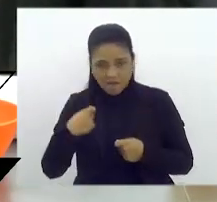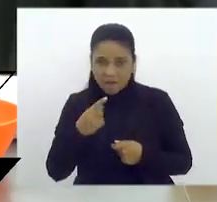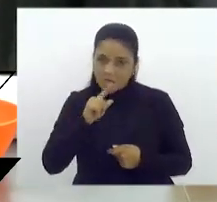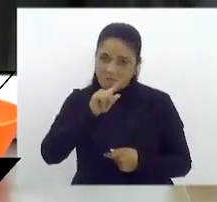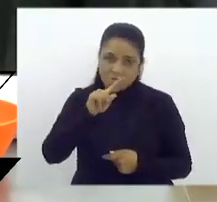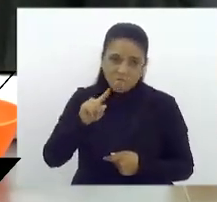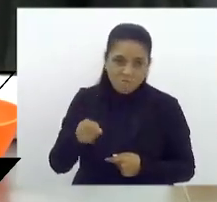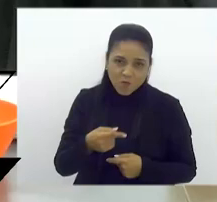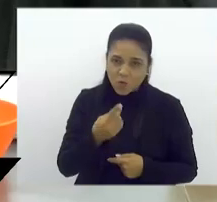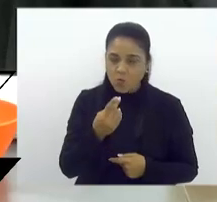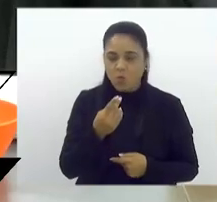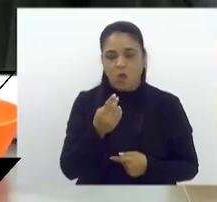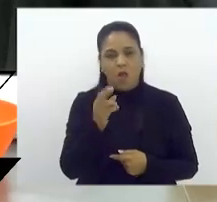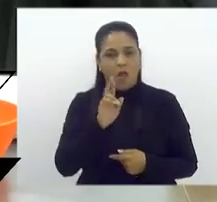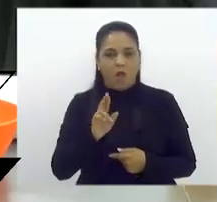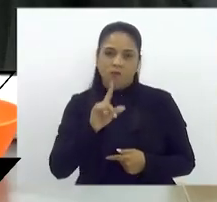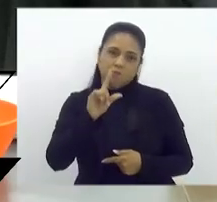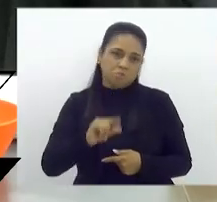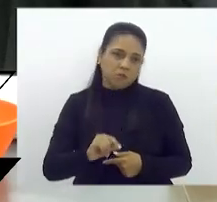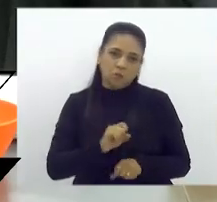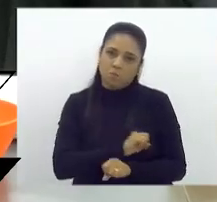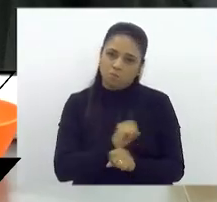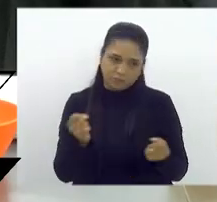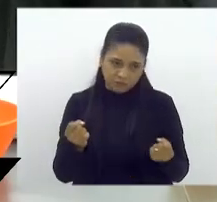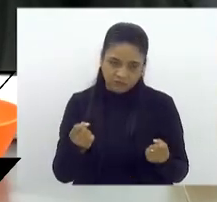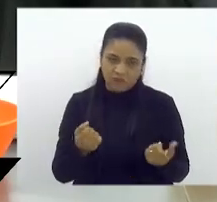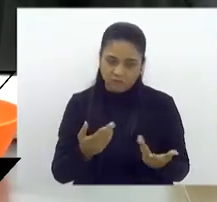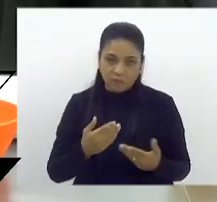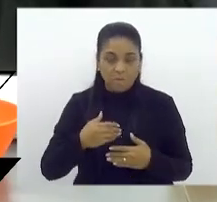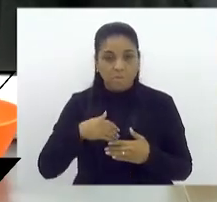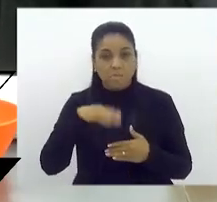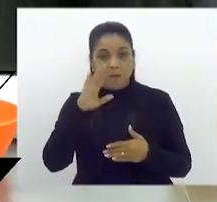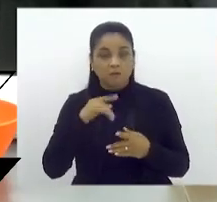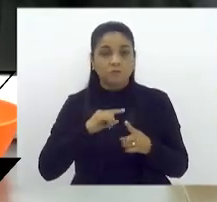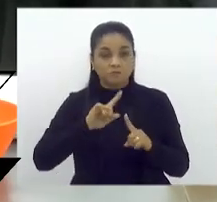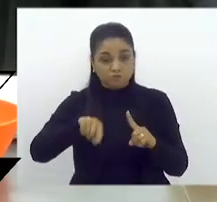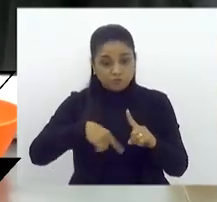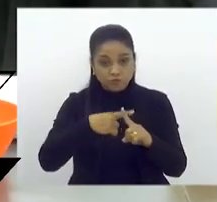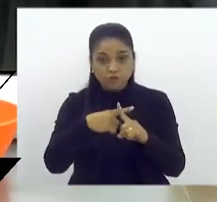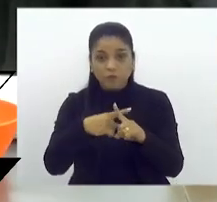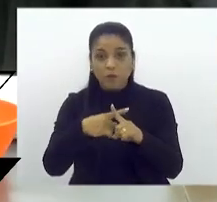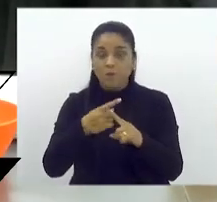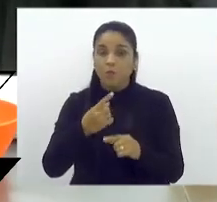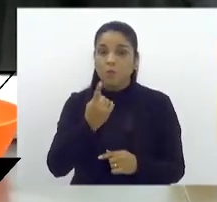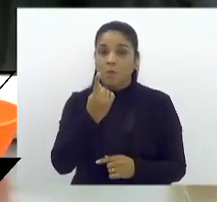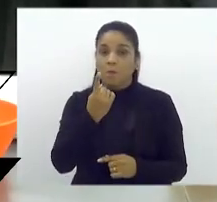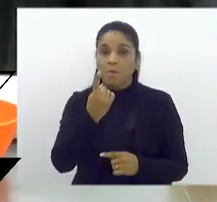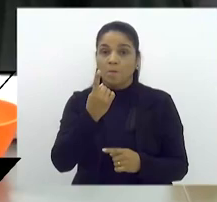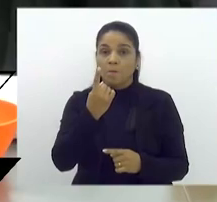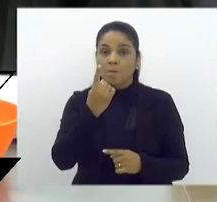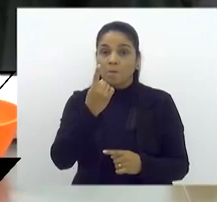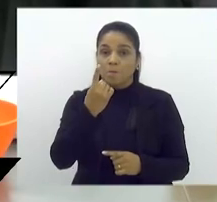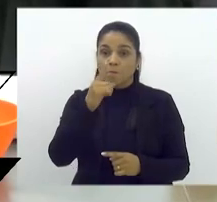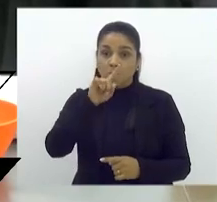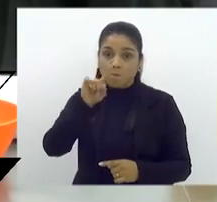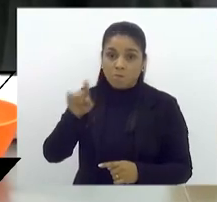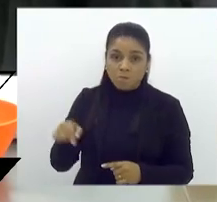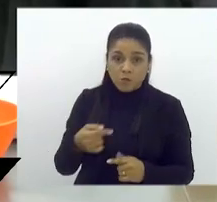R$ 1.000. Não, mais caro. Se a gente multiplicar por 1.000 escolas, já deu